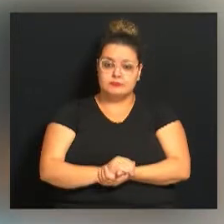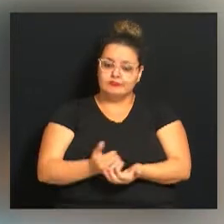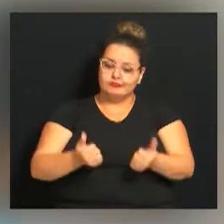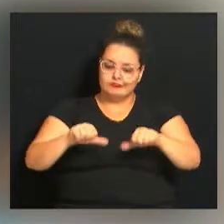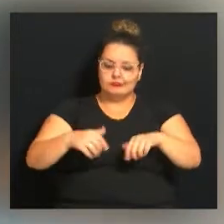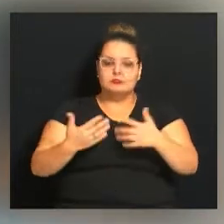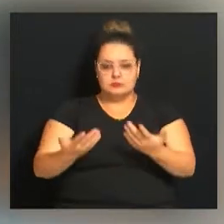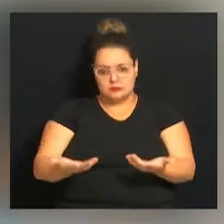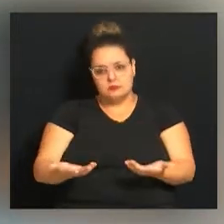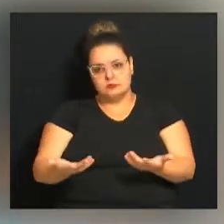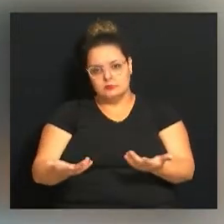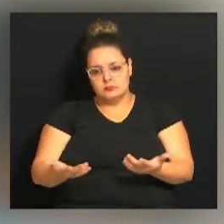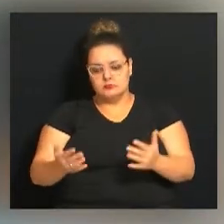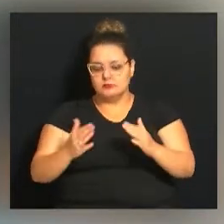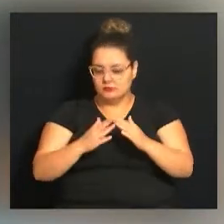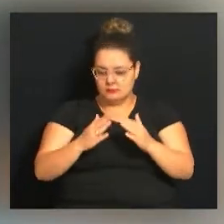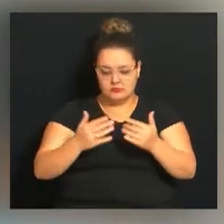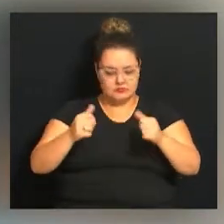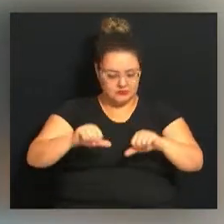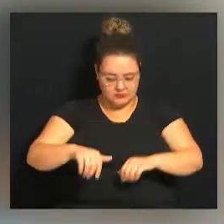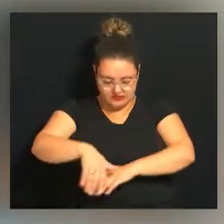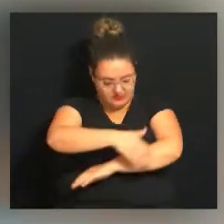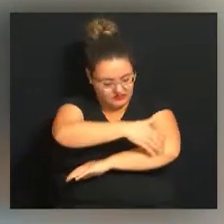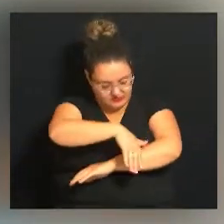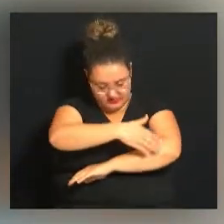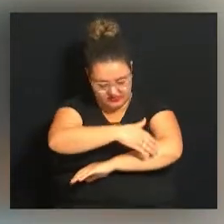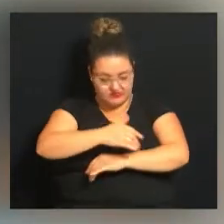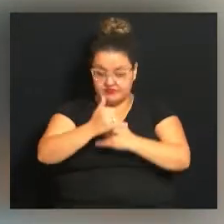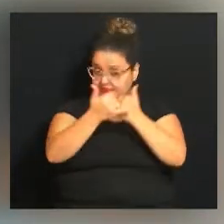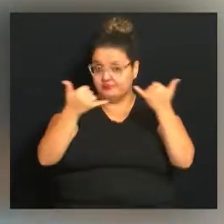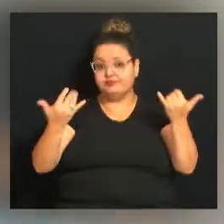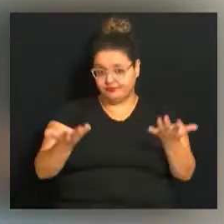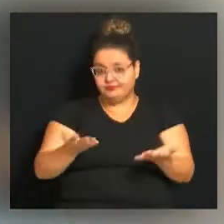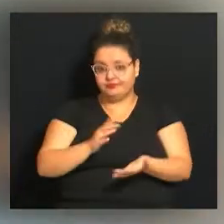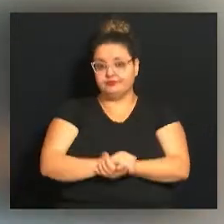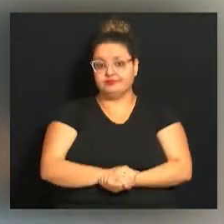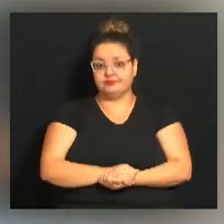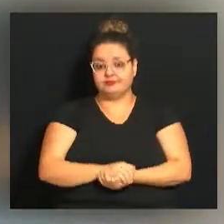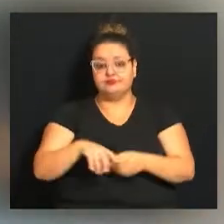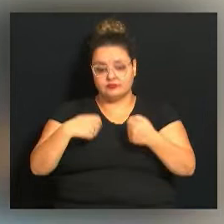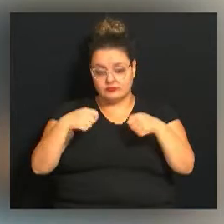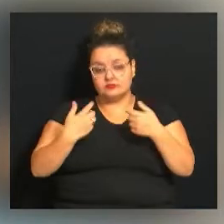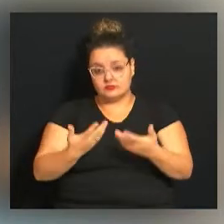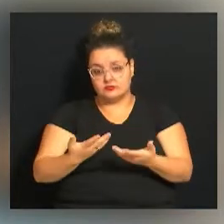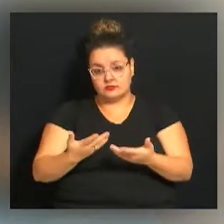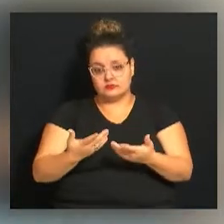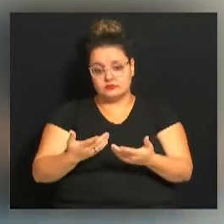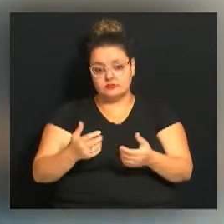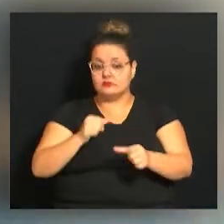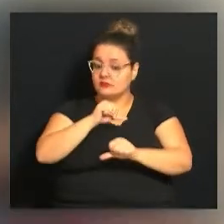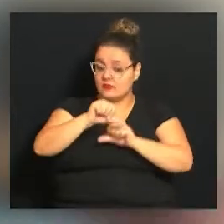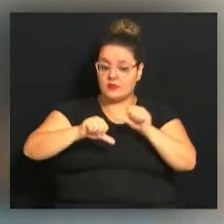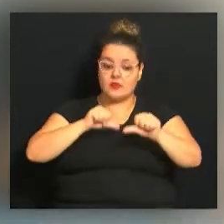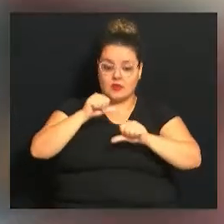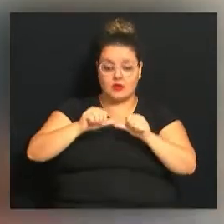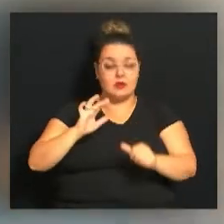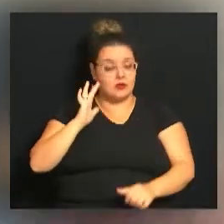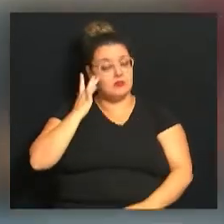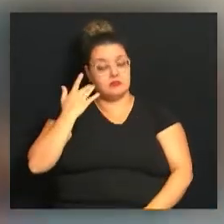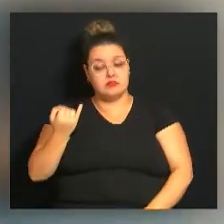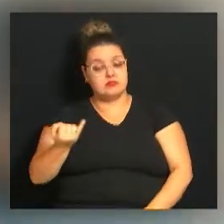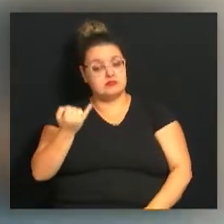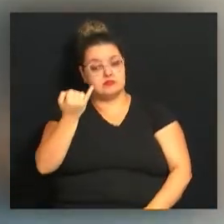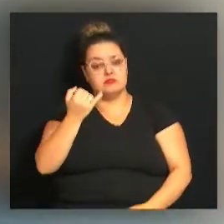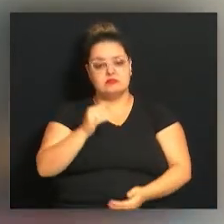calçada, danificar a fiação elétrica, enfim. Então, é necessário que se faça essa alteração, eu acho importante, mas também